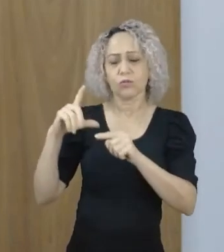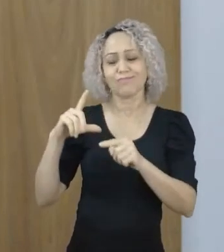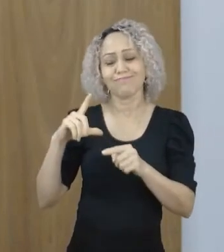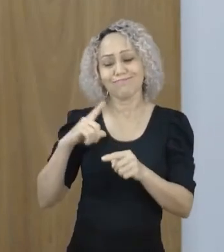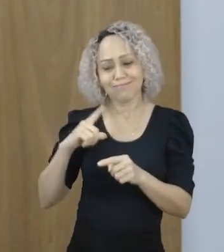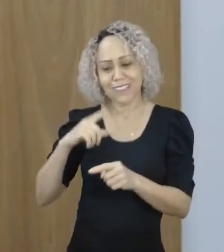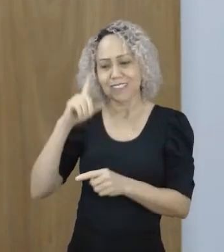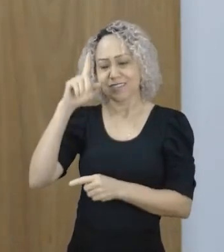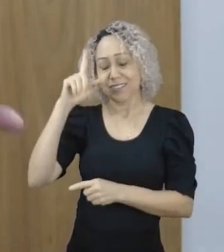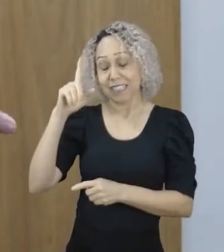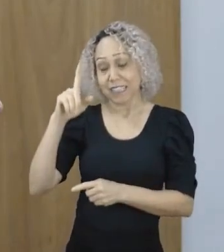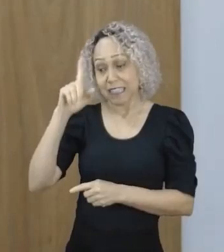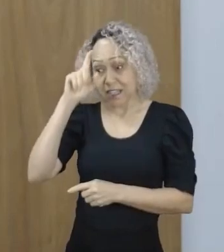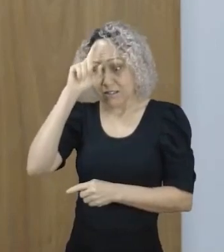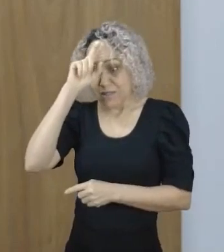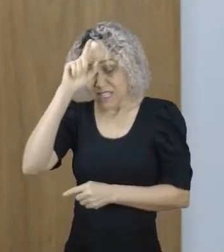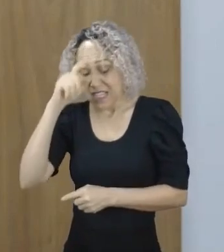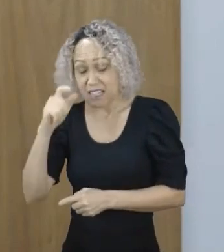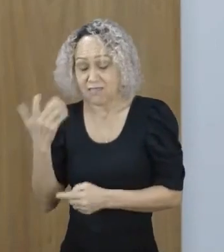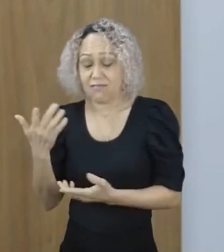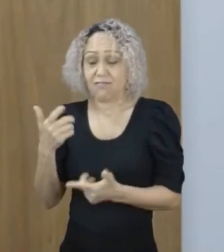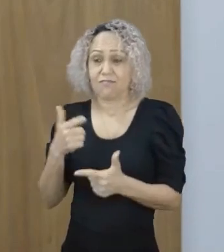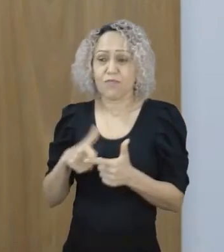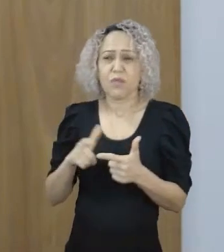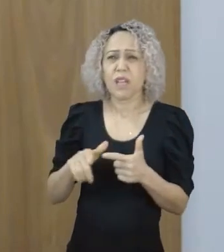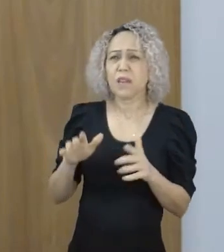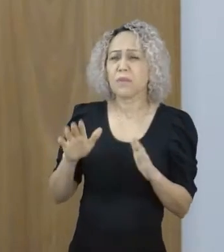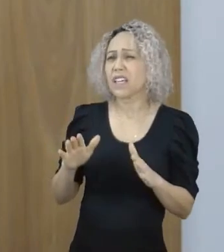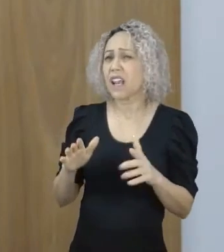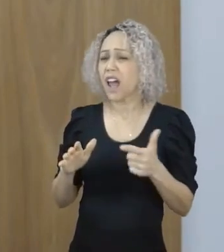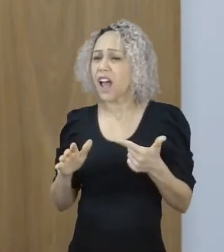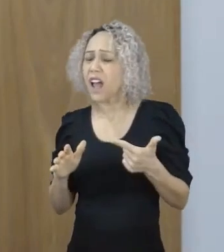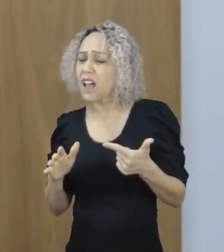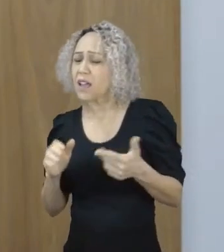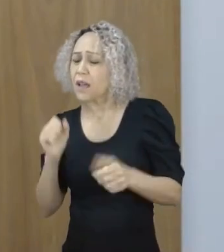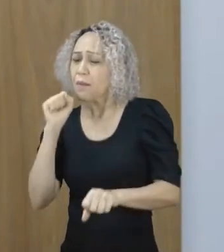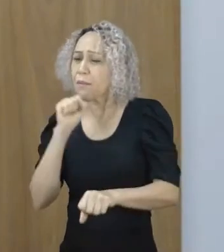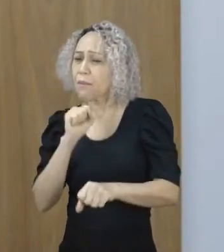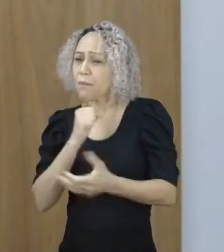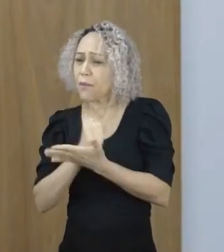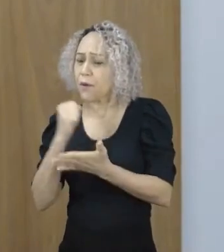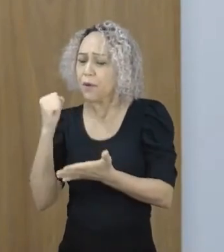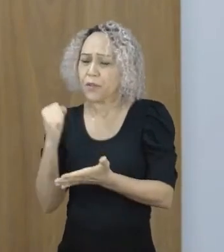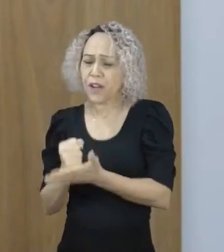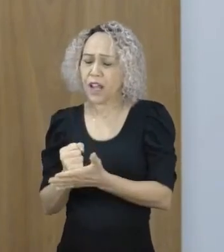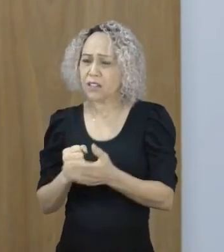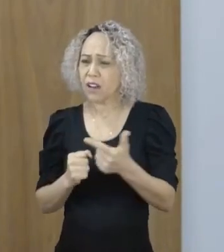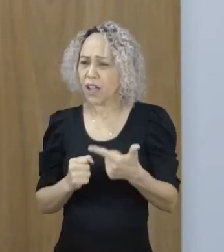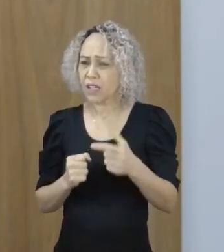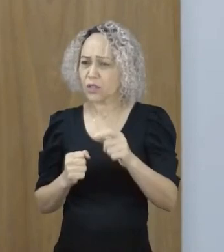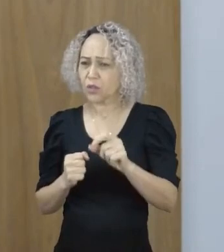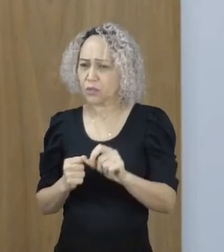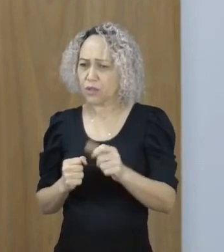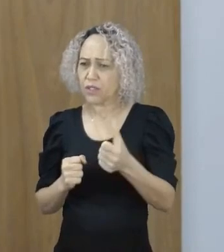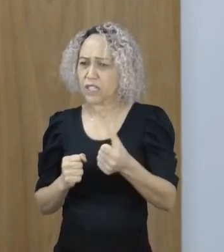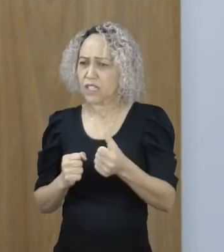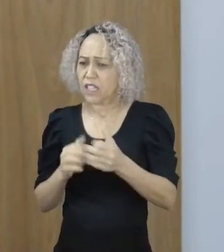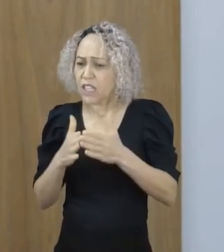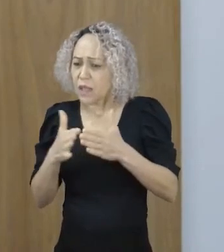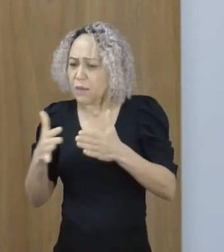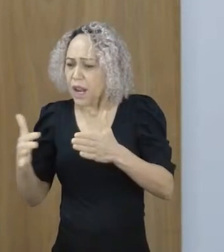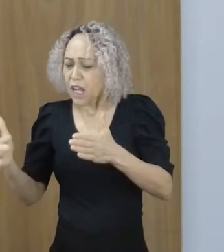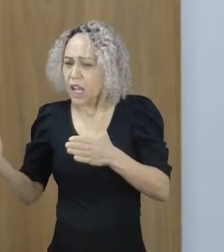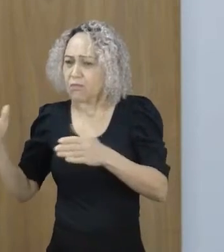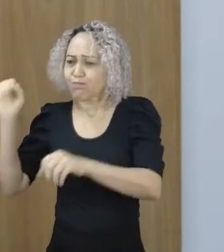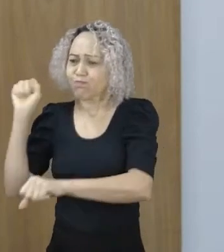financiamento, que estavam com o mesmo contrato desde 2016, mostrando o desastre que foi esse governo genocida que cortou recursos